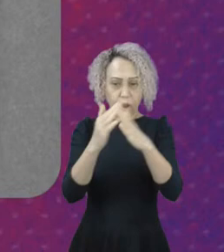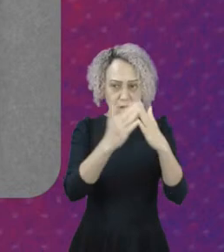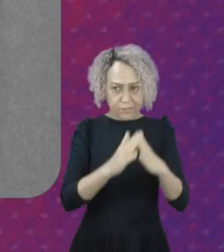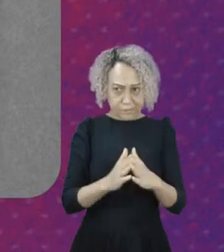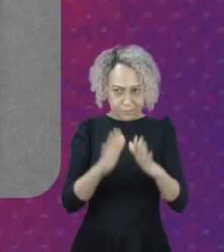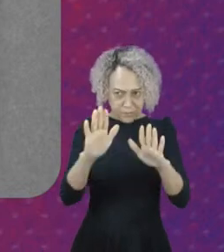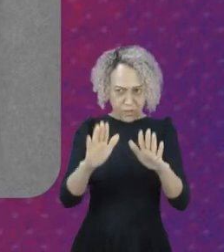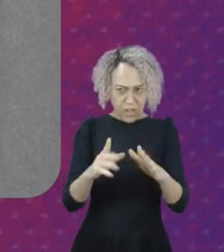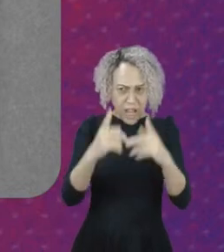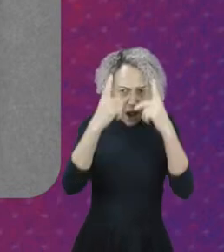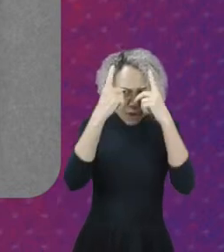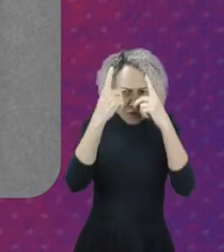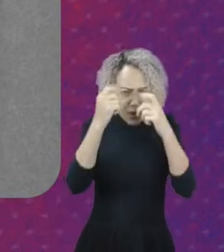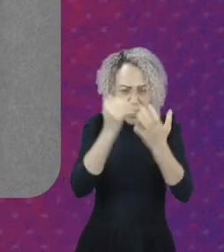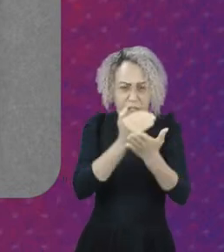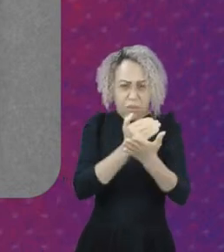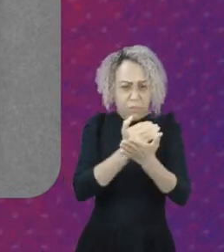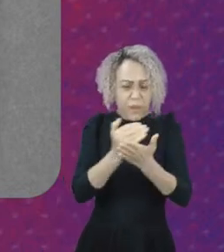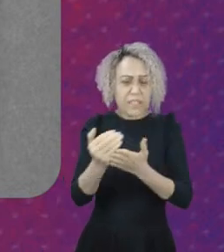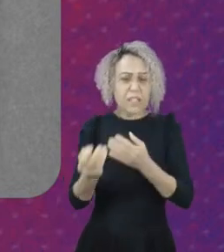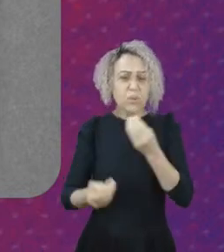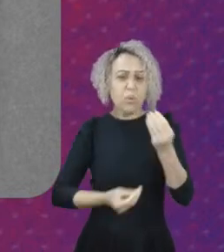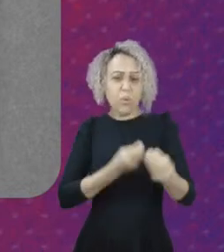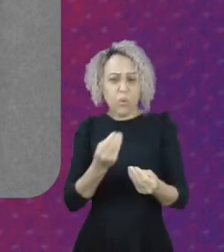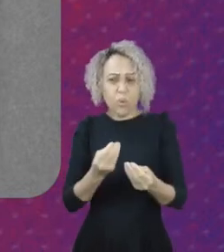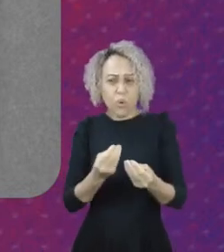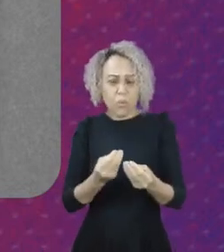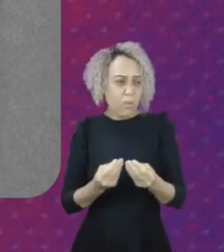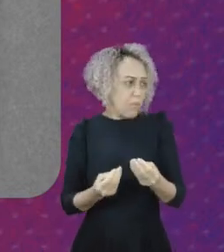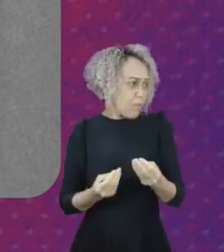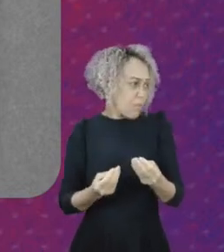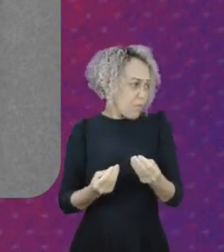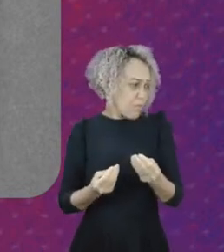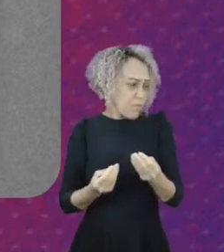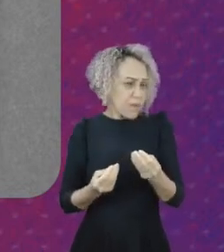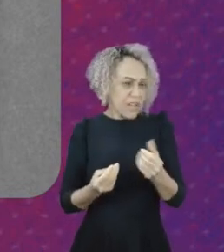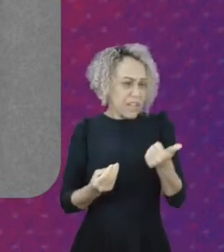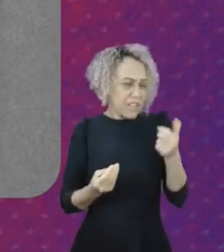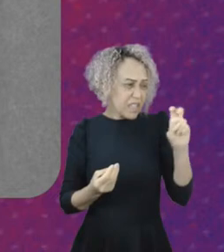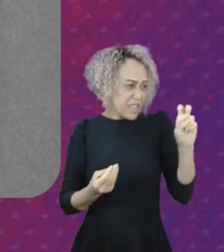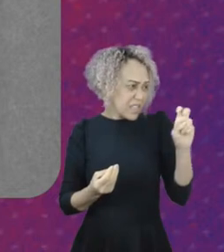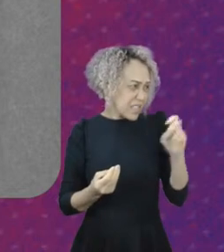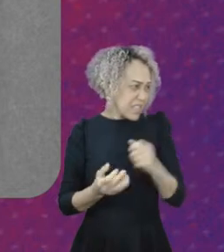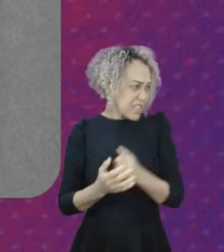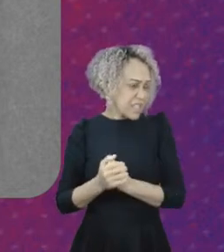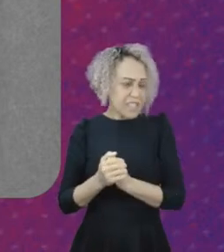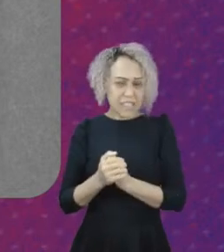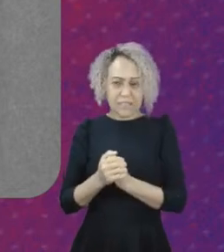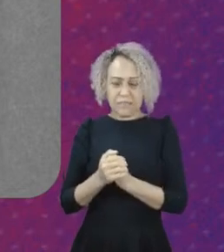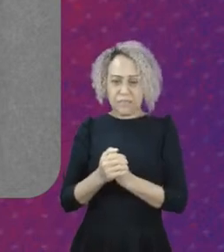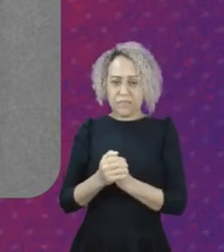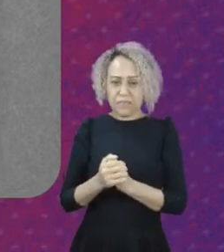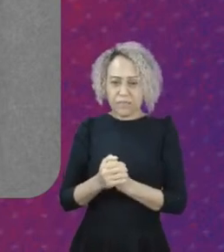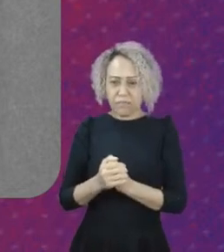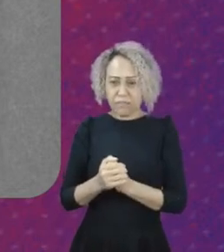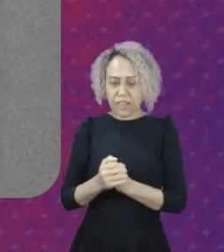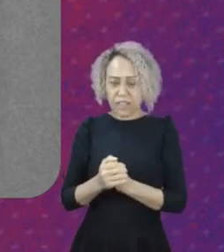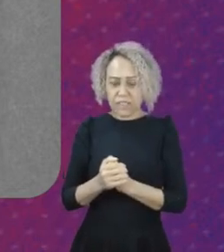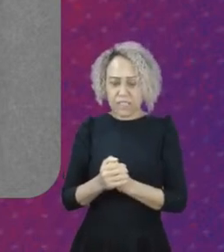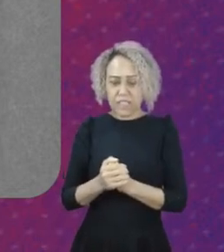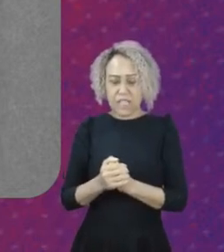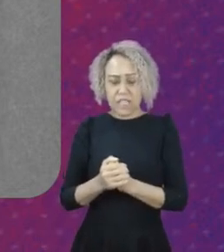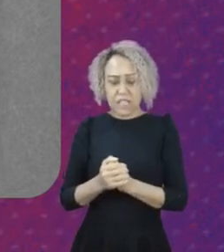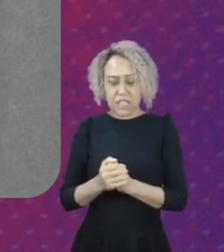com o feminicídio, que é aquela que é a forma de violência mais explícita que a gente vê no nosso dia a dia, que a gente